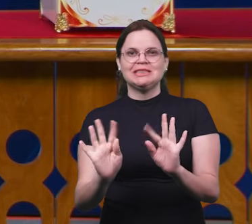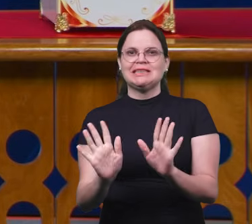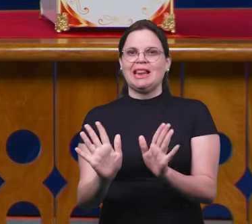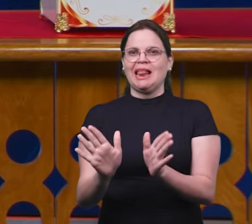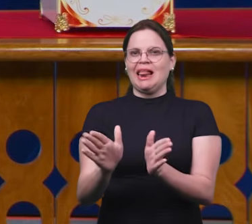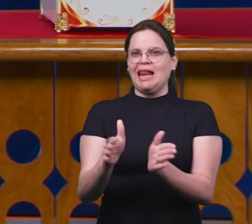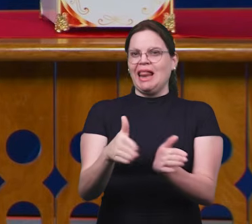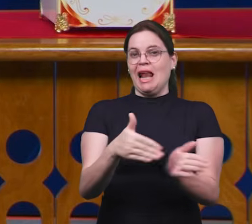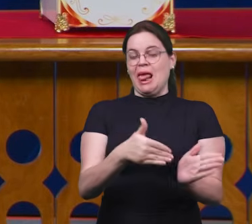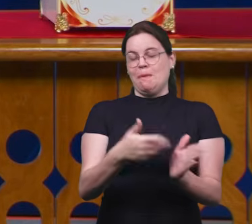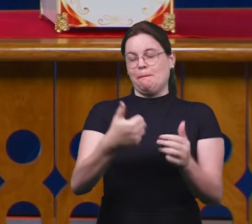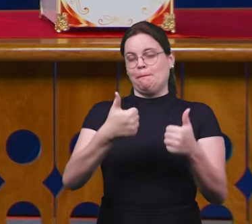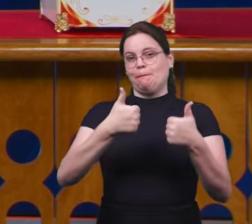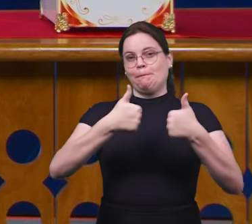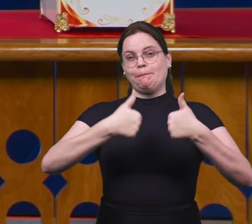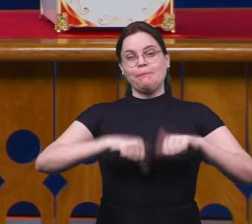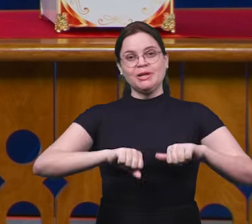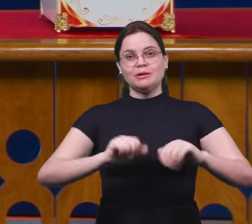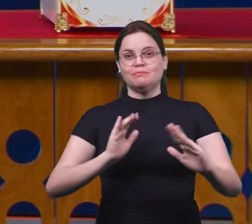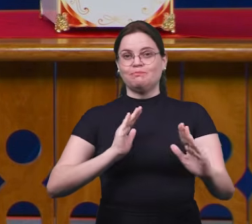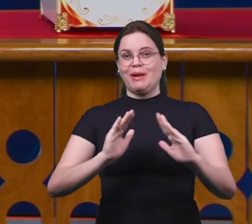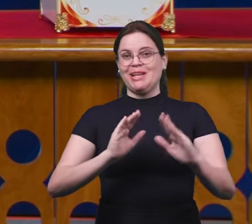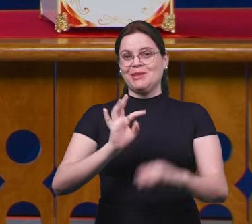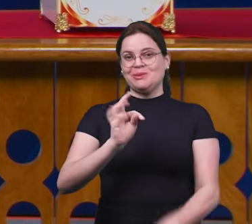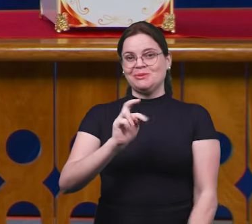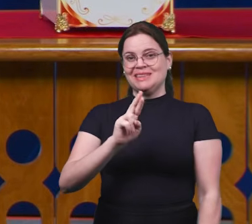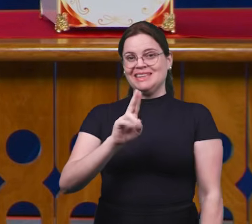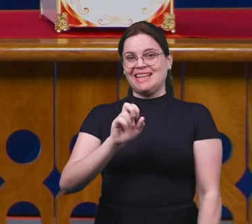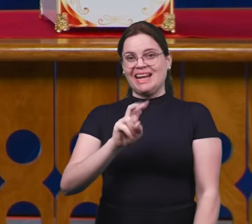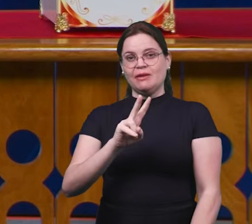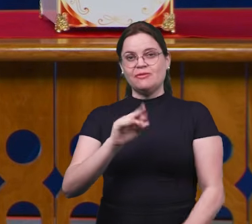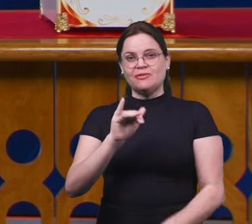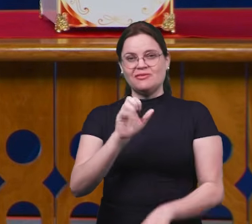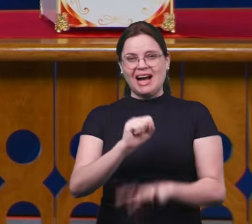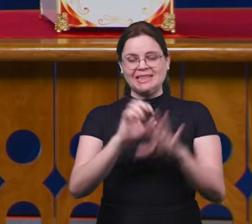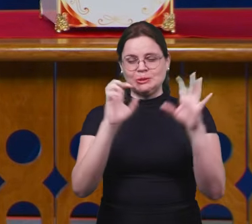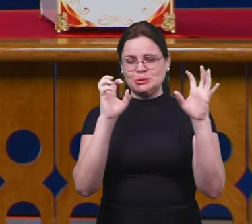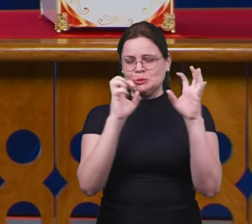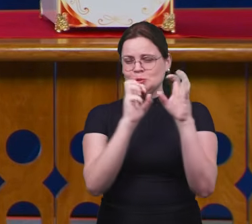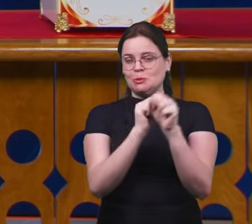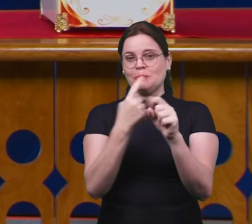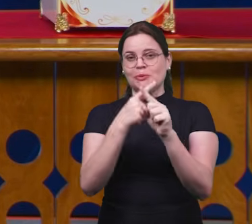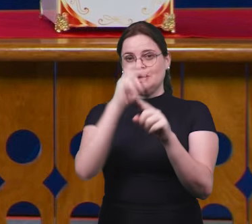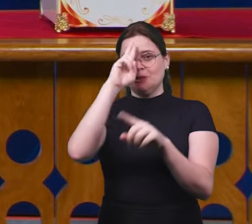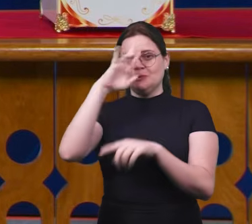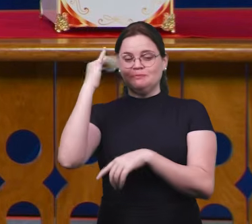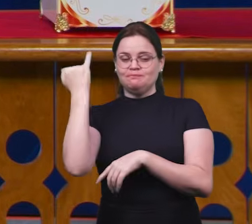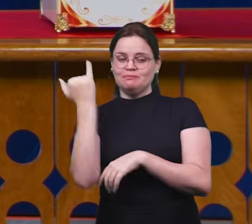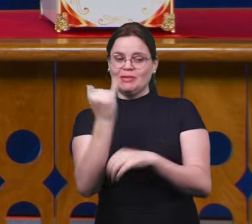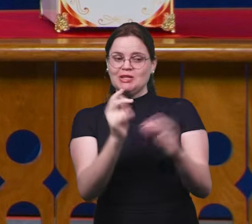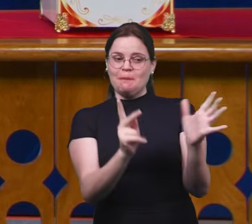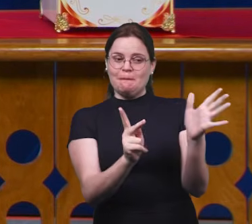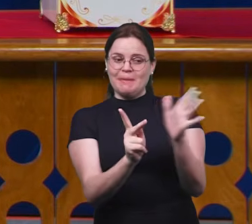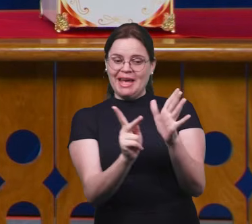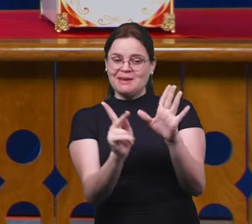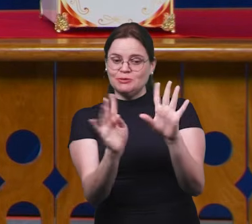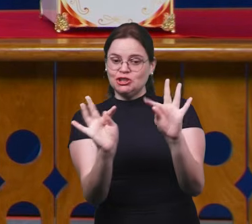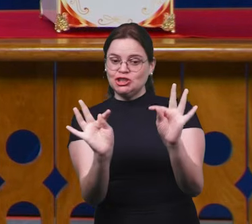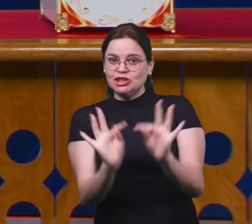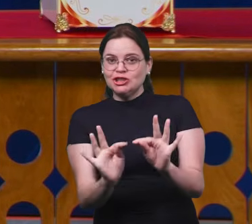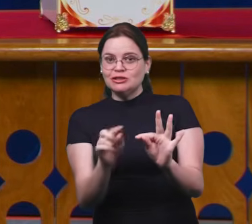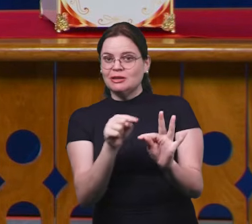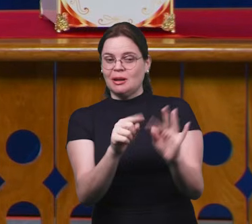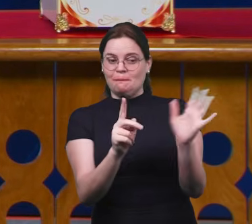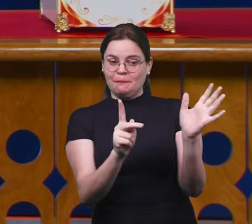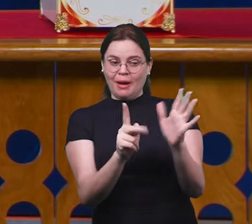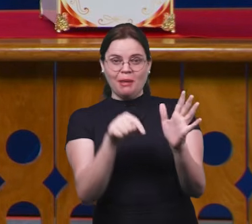conhecido como período das trevas, aonde o Senhor parou de falar, desde ali de Pérgamo, o Senhor